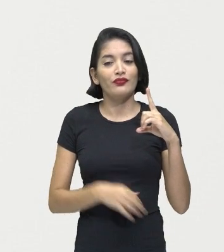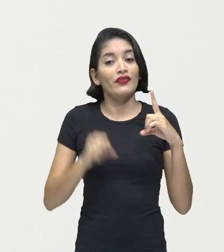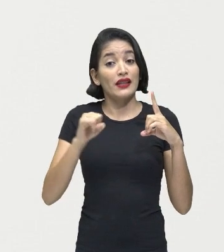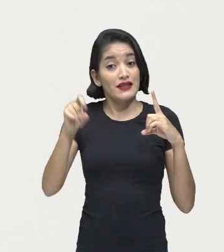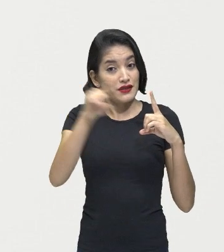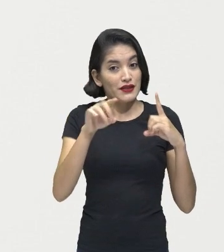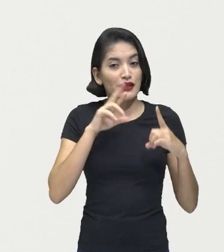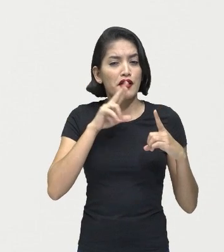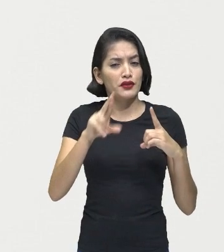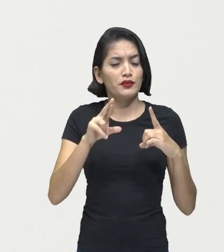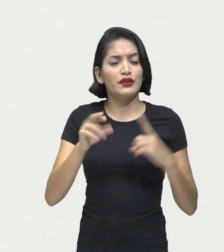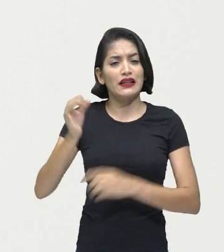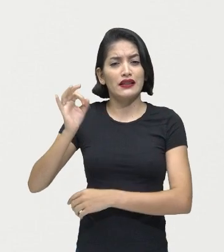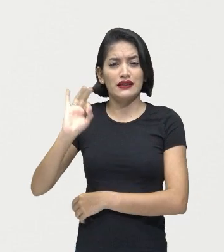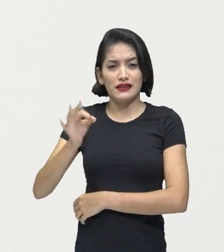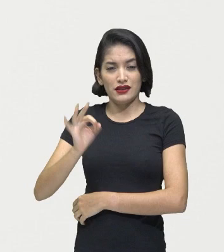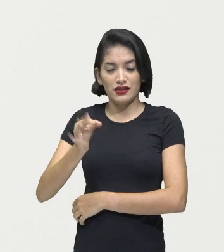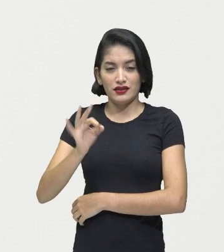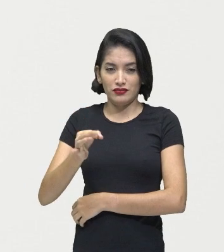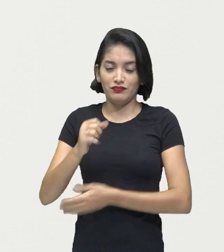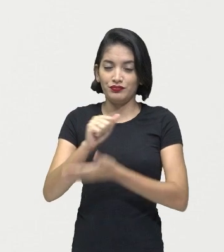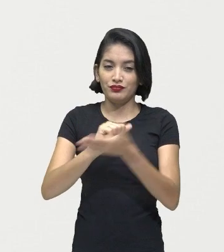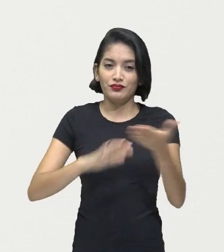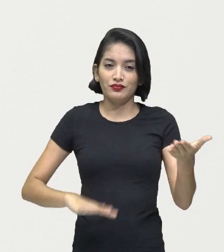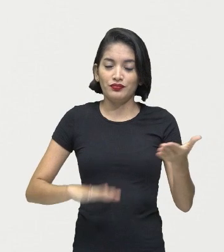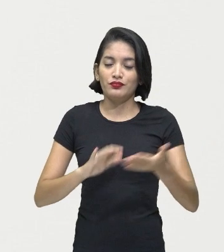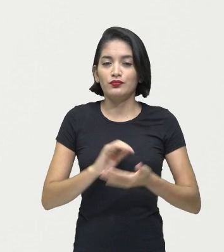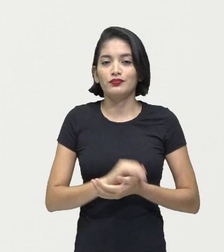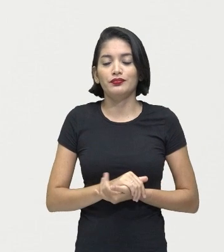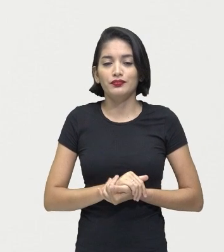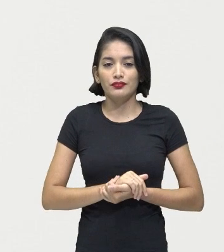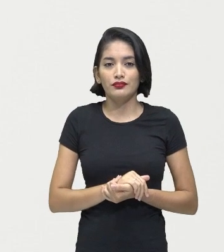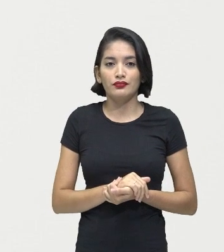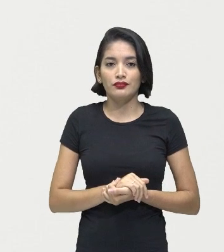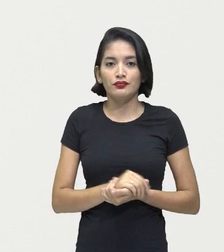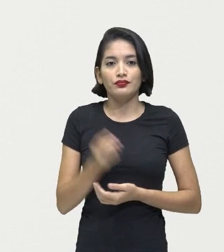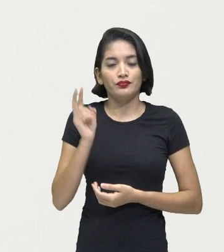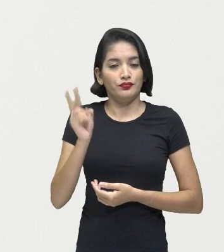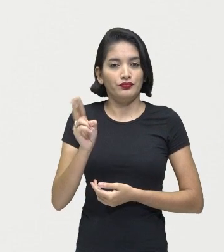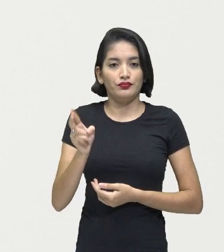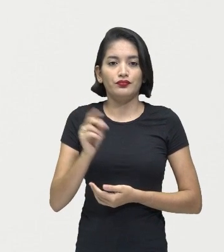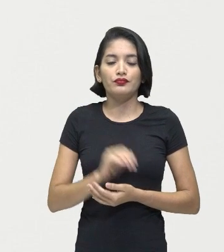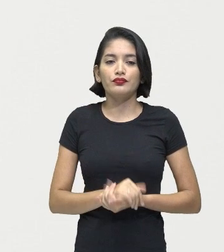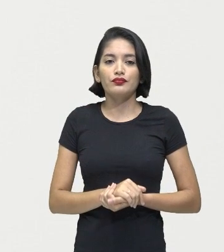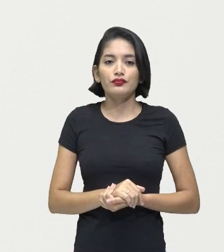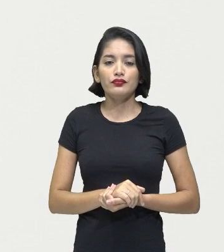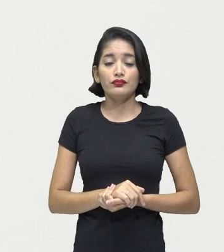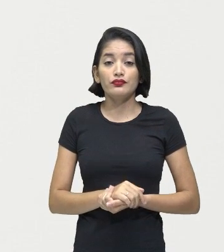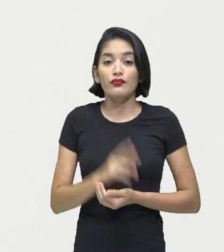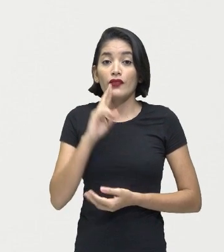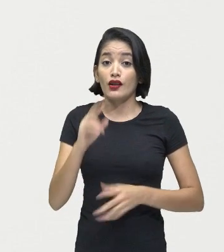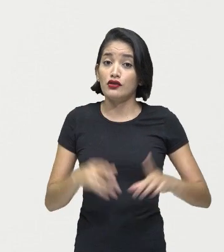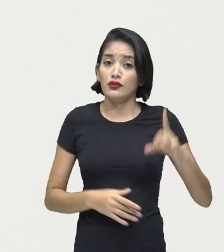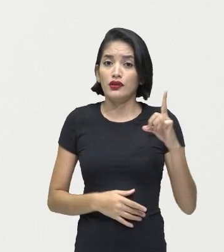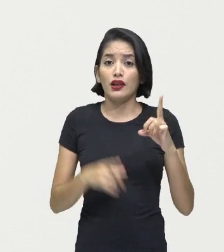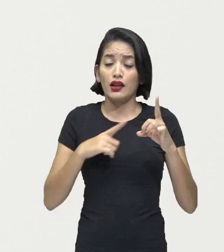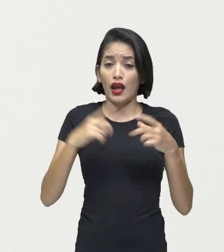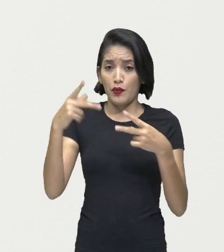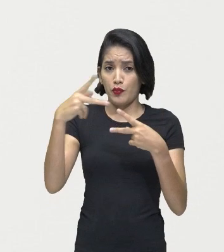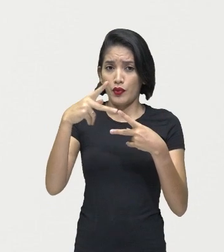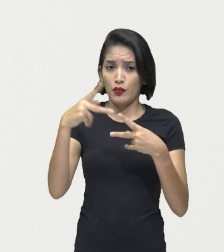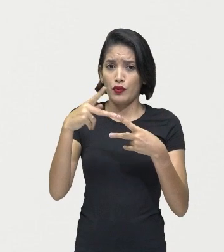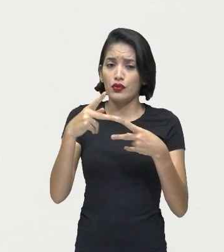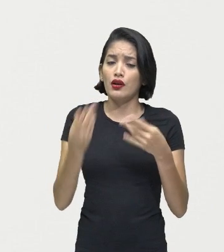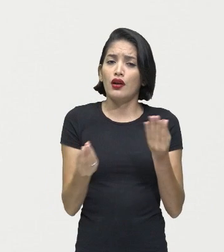letra D acertou a atividade. Vamos seguir para o nosso comentário. A alternativa D possui as preposições que